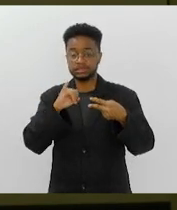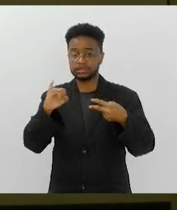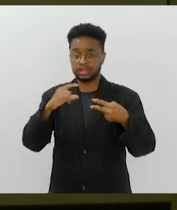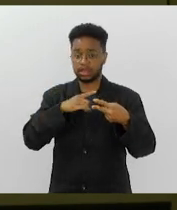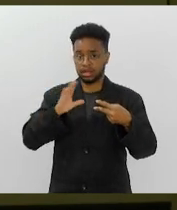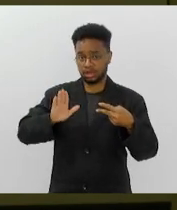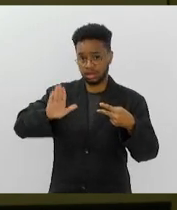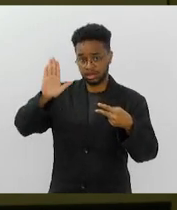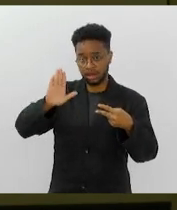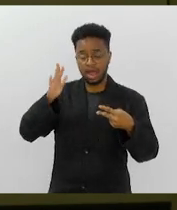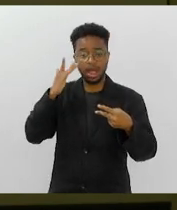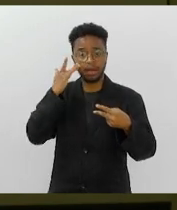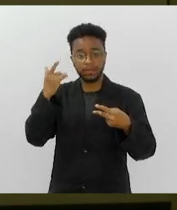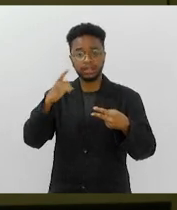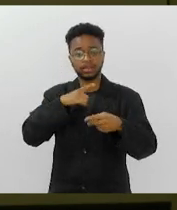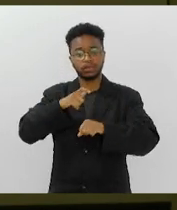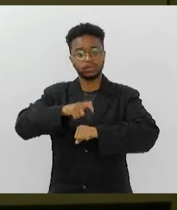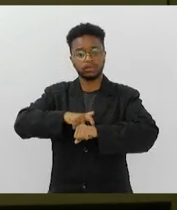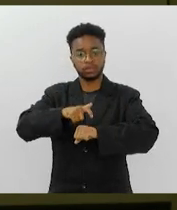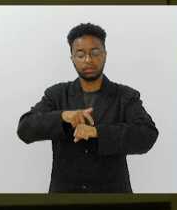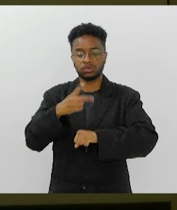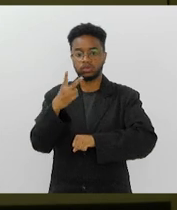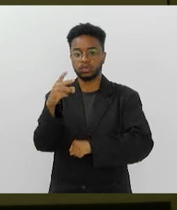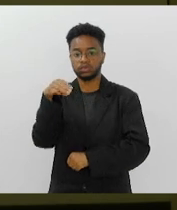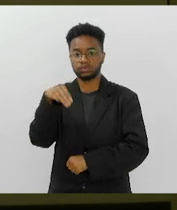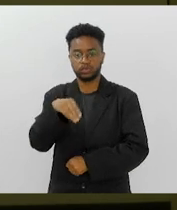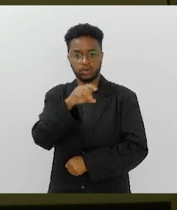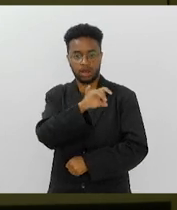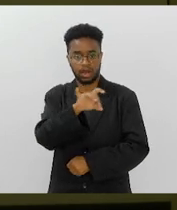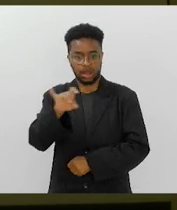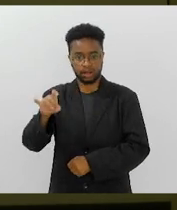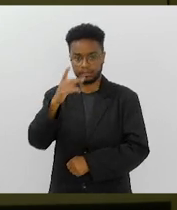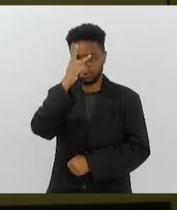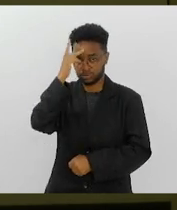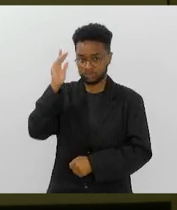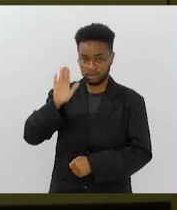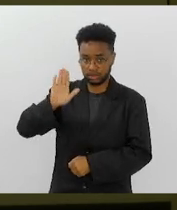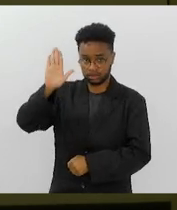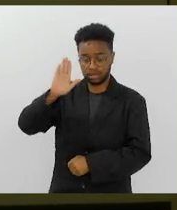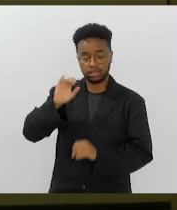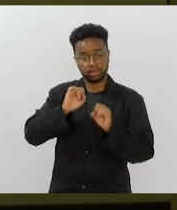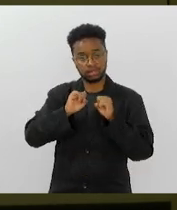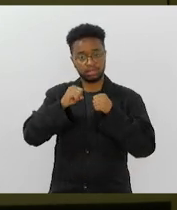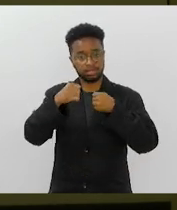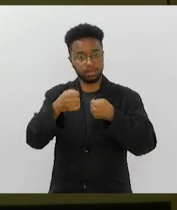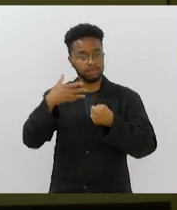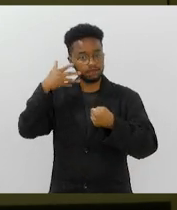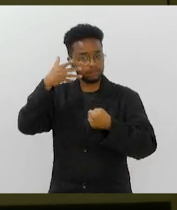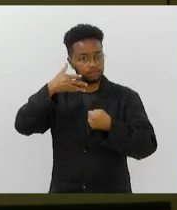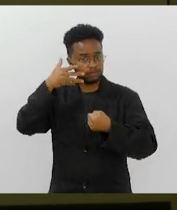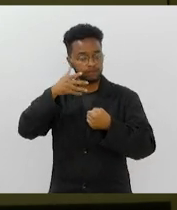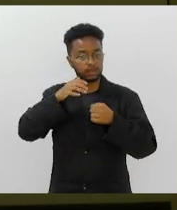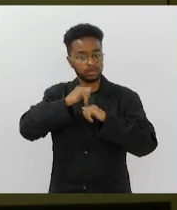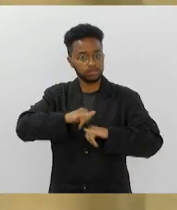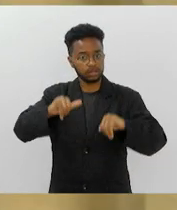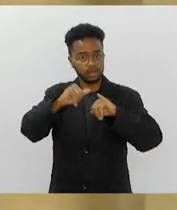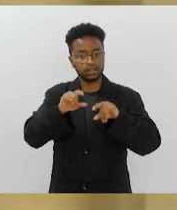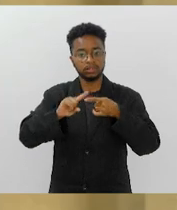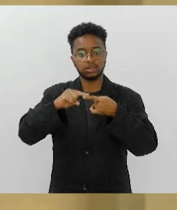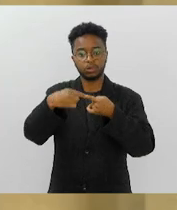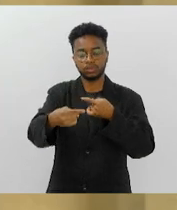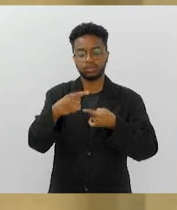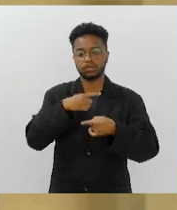teremos um tempo de 2 minutos para cada candidato defender a sua candidatura, seguida de votação, tá